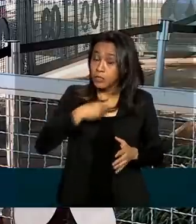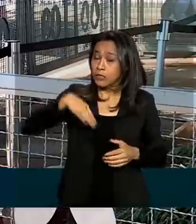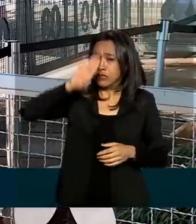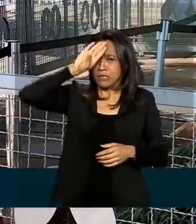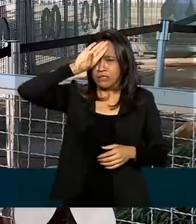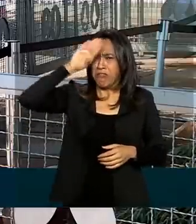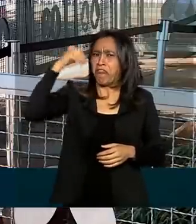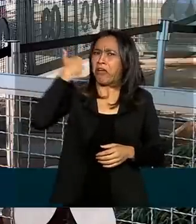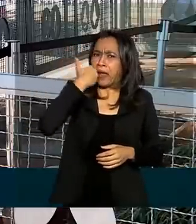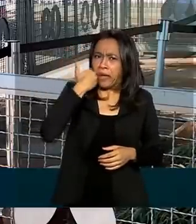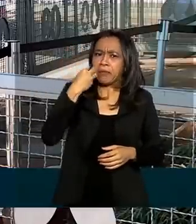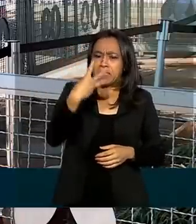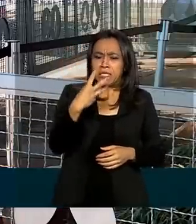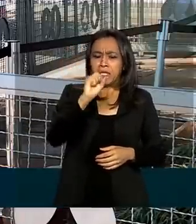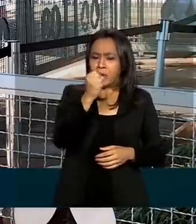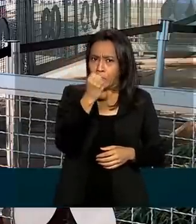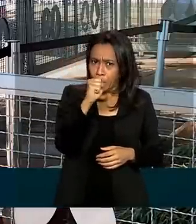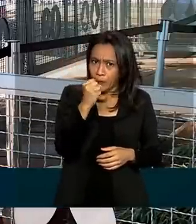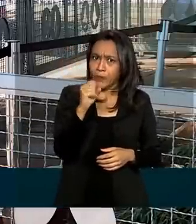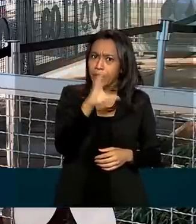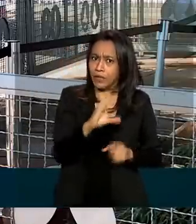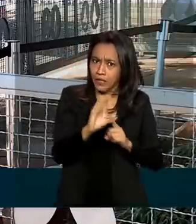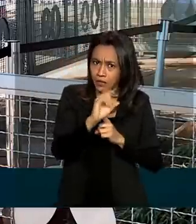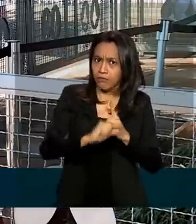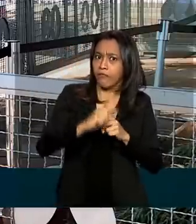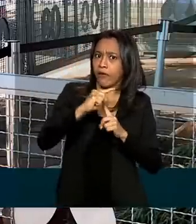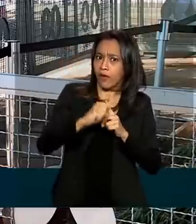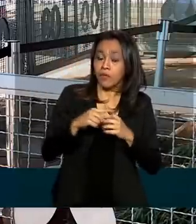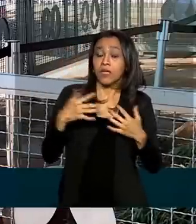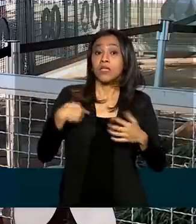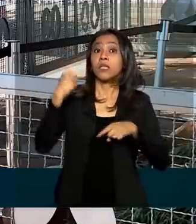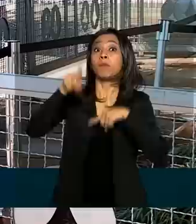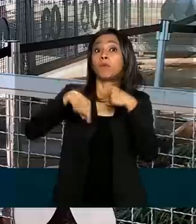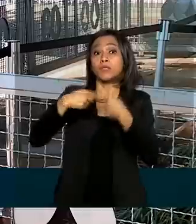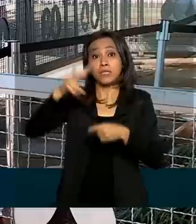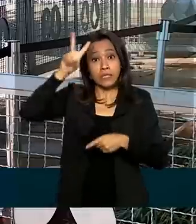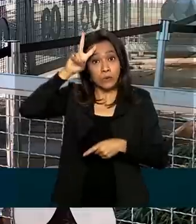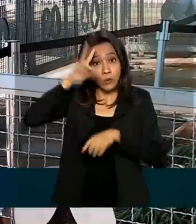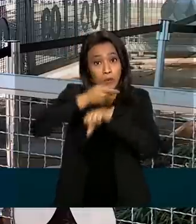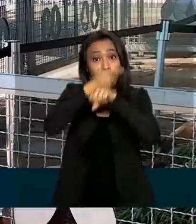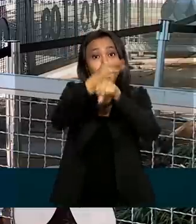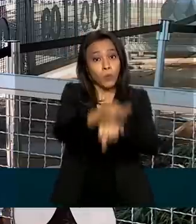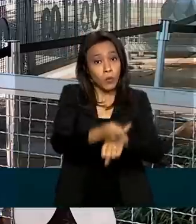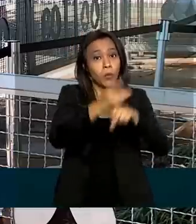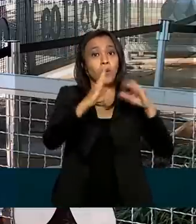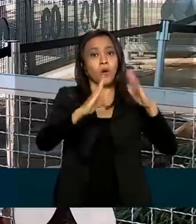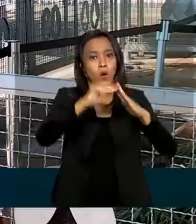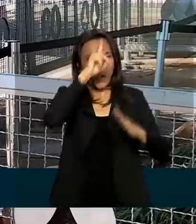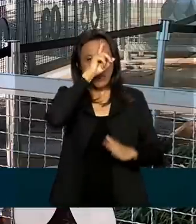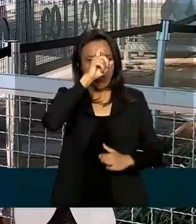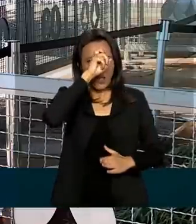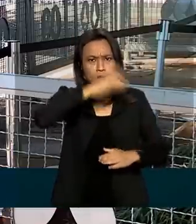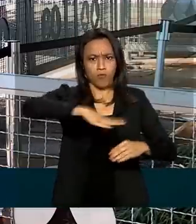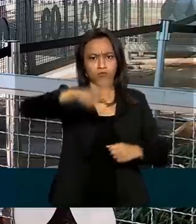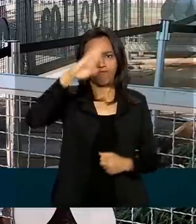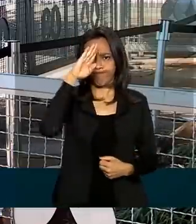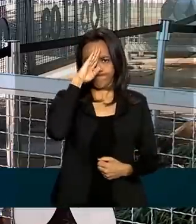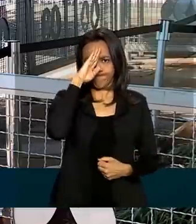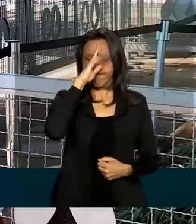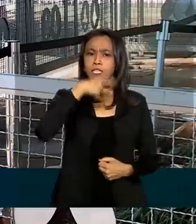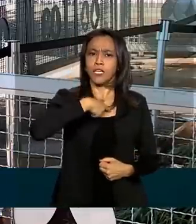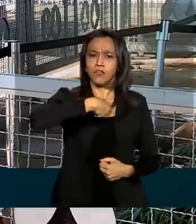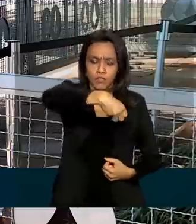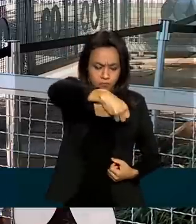teve febre de 38 graus e já na segunda ele procurou o hospital das forças armadas e fez uma tomografia